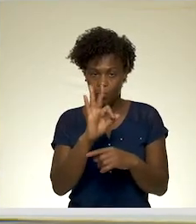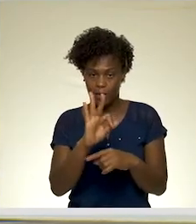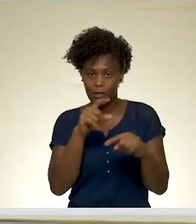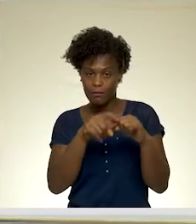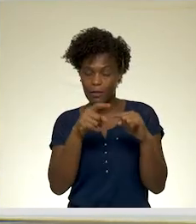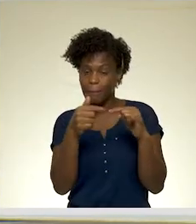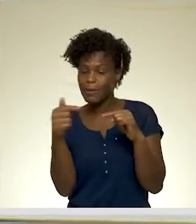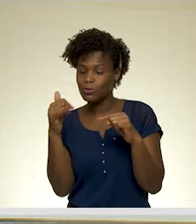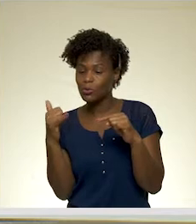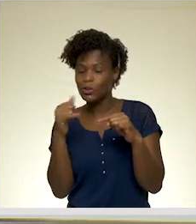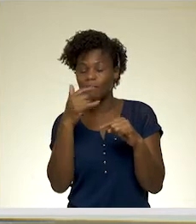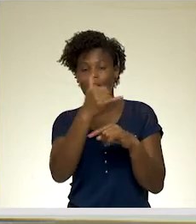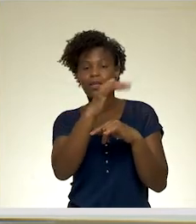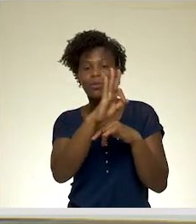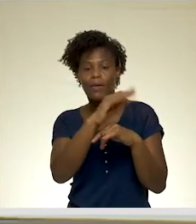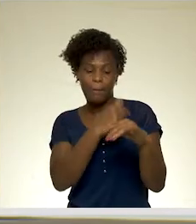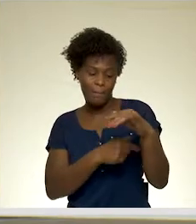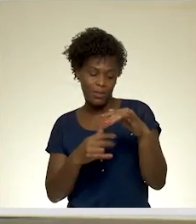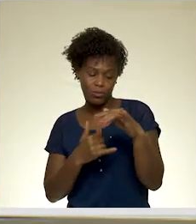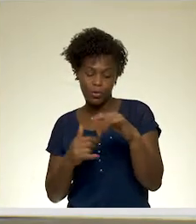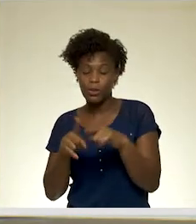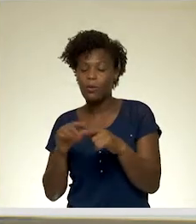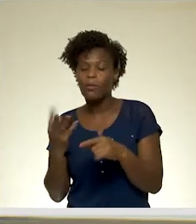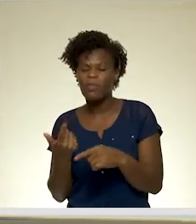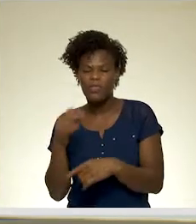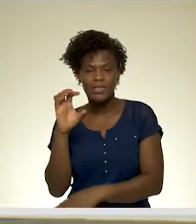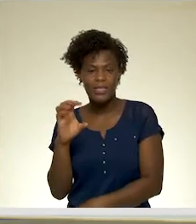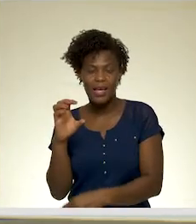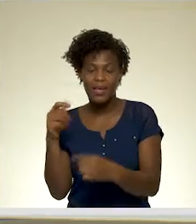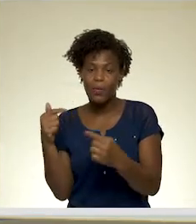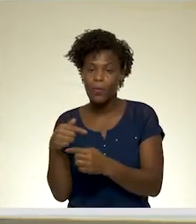por menos 2, C